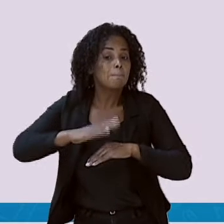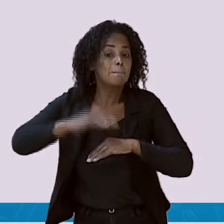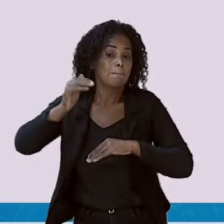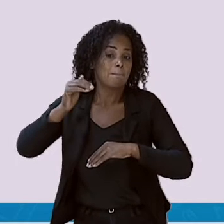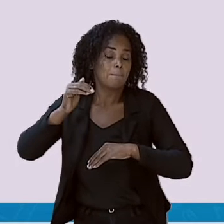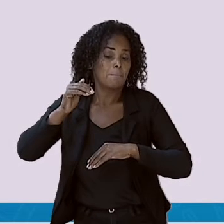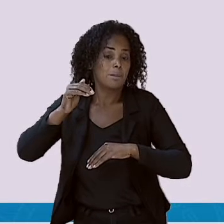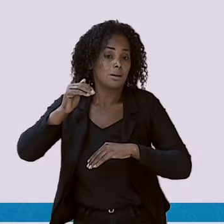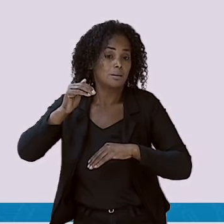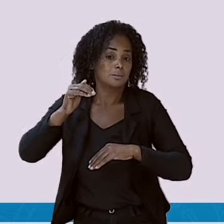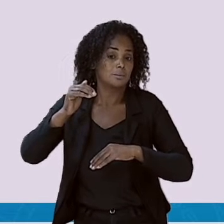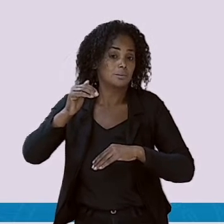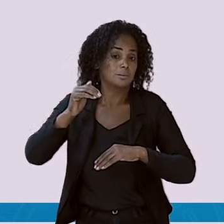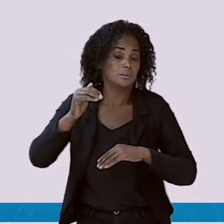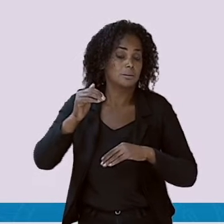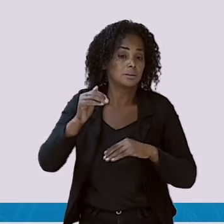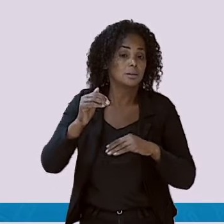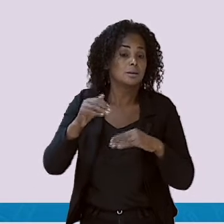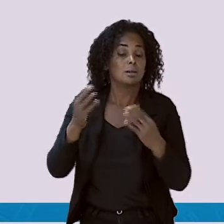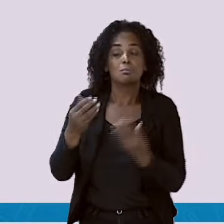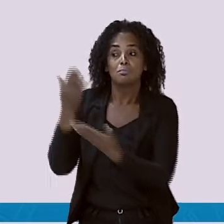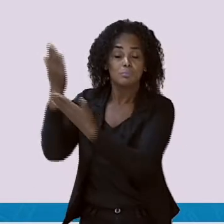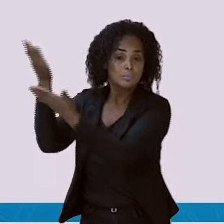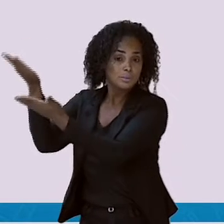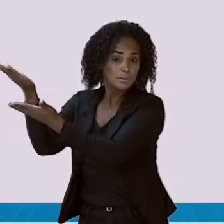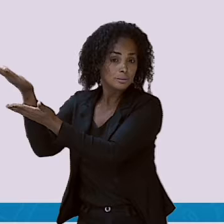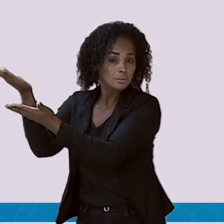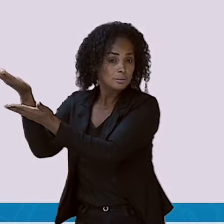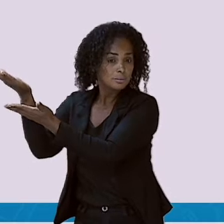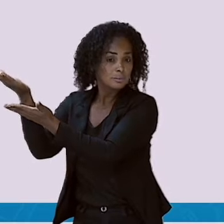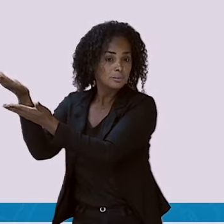E eu zero a unidade, ficando assim, olha,